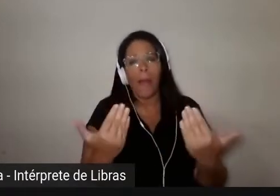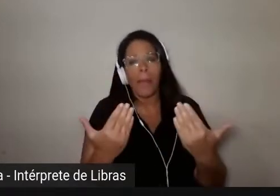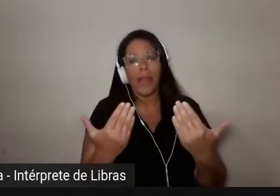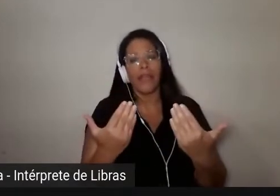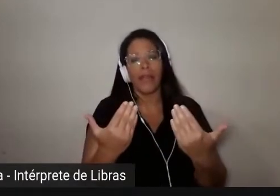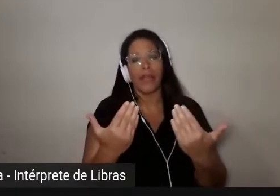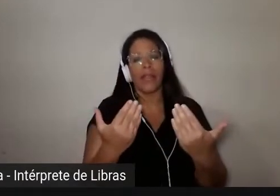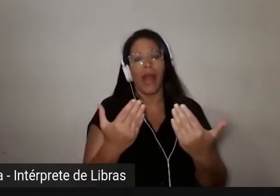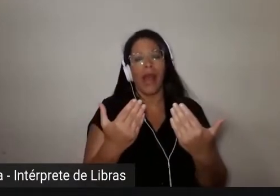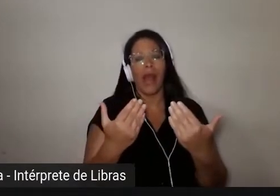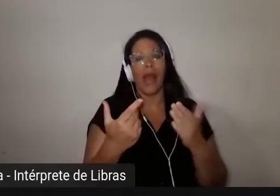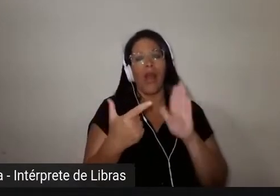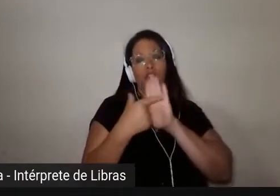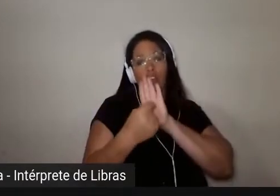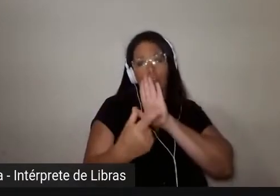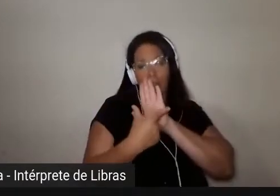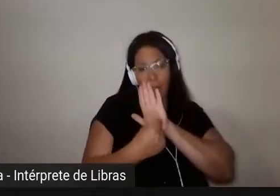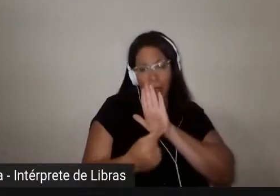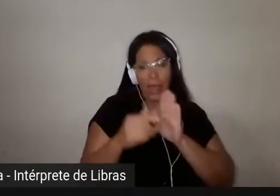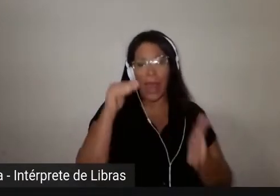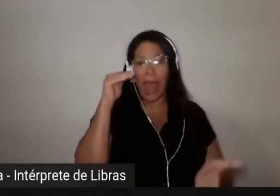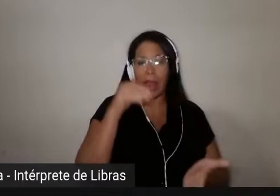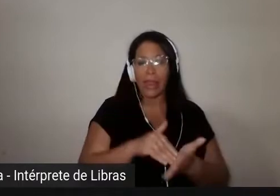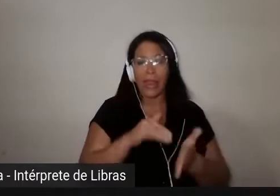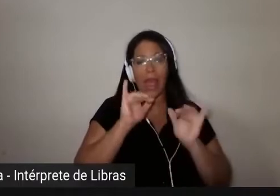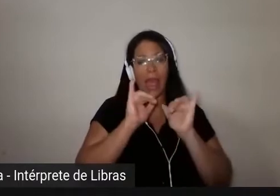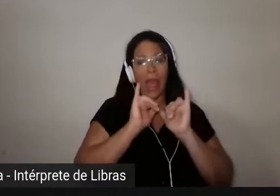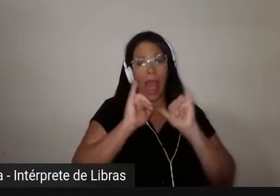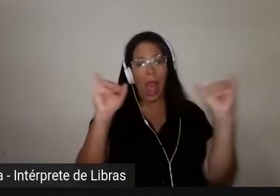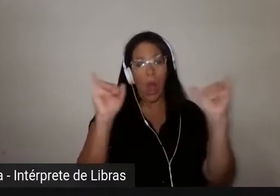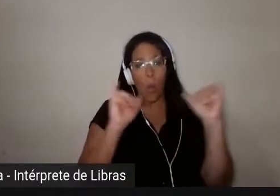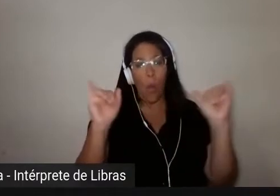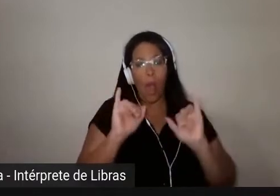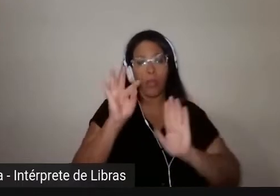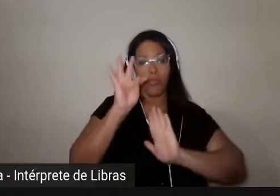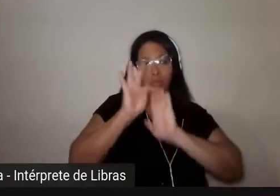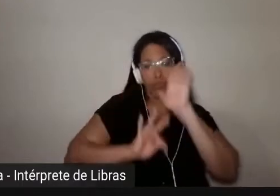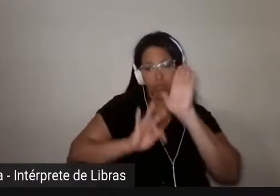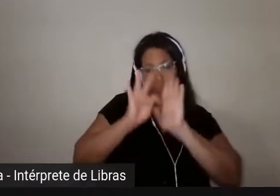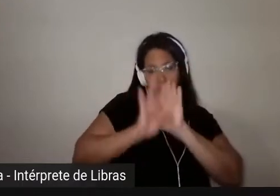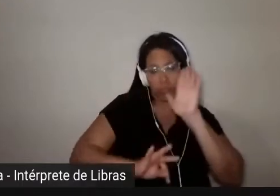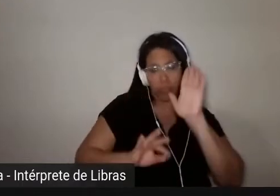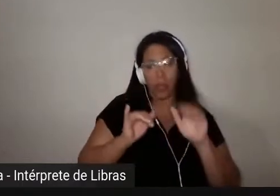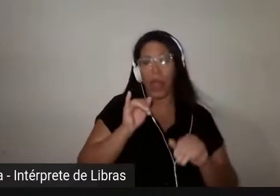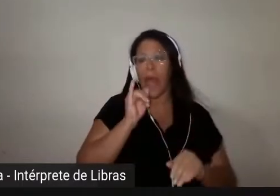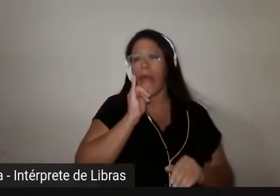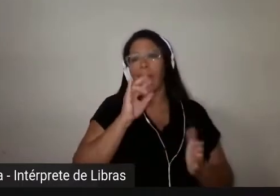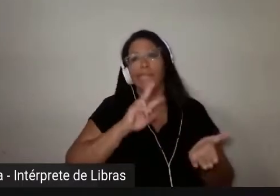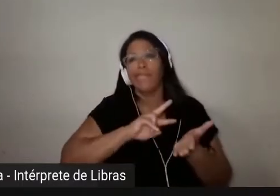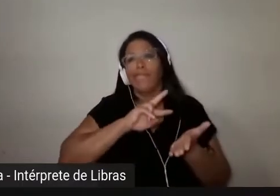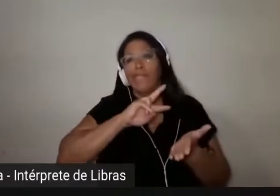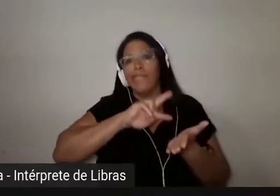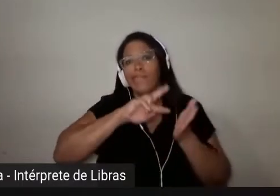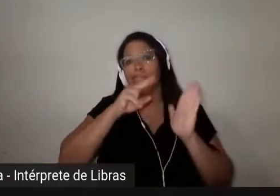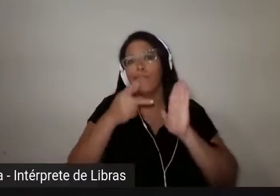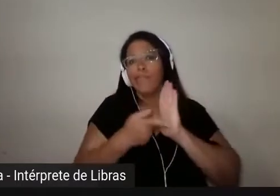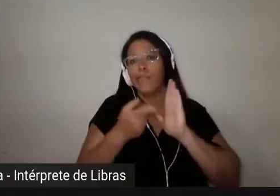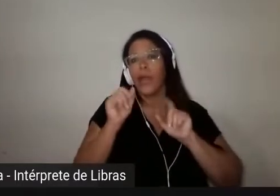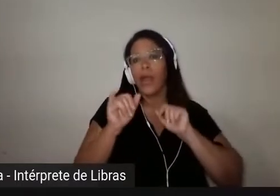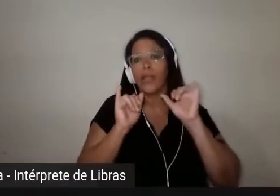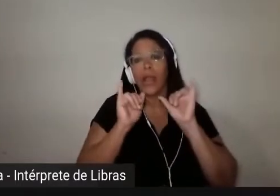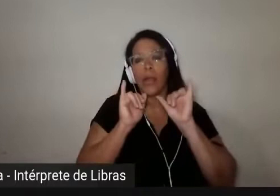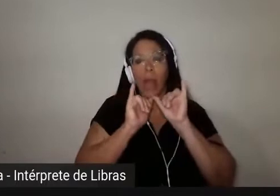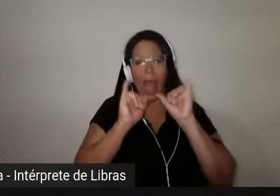anúncio da votação da matéria. O que que significa isso, né? Geralmente, algumas pessoas confundem anúncio